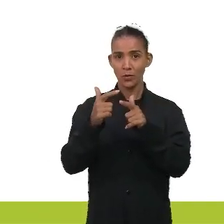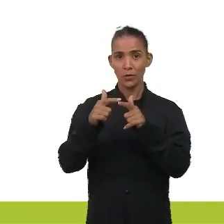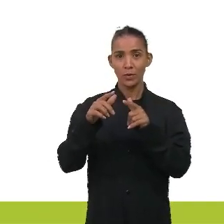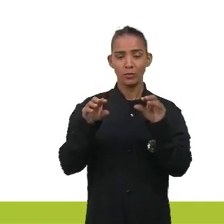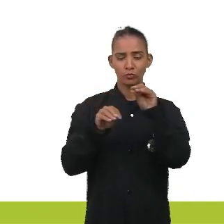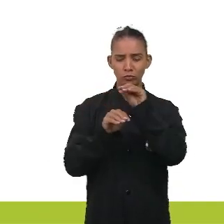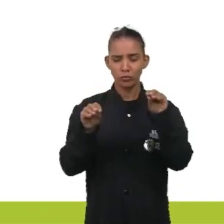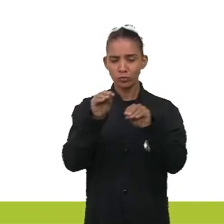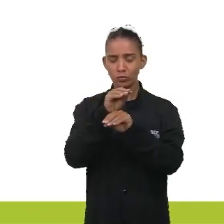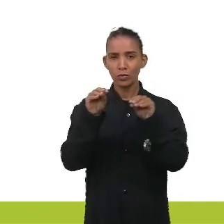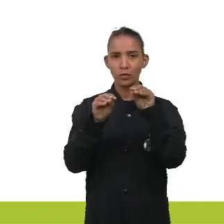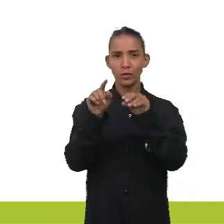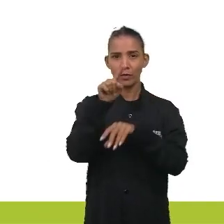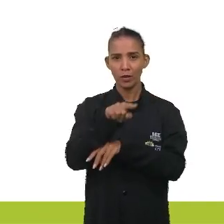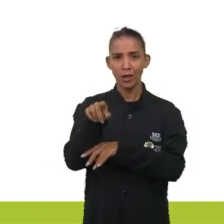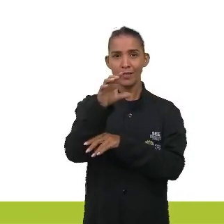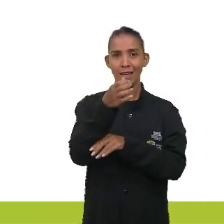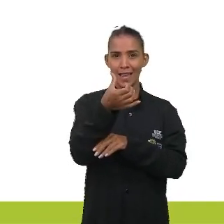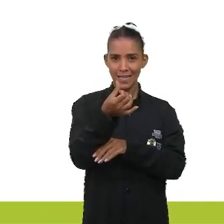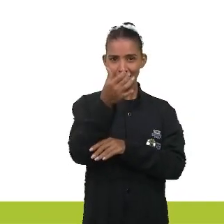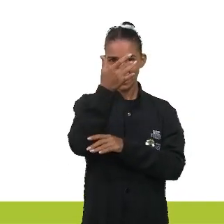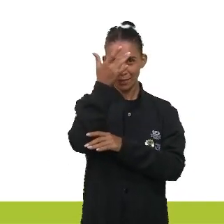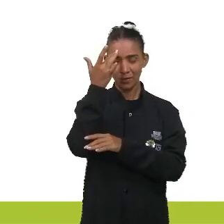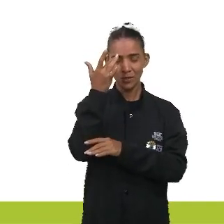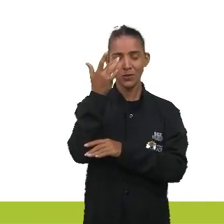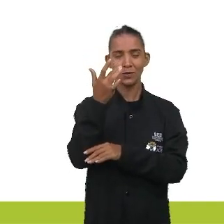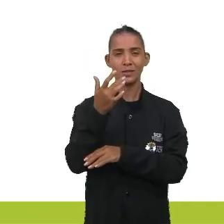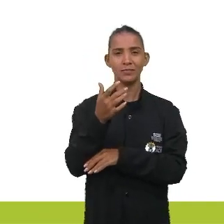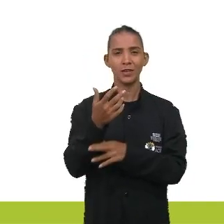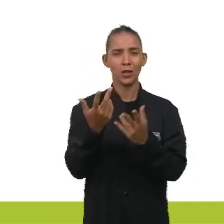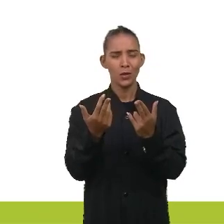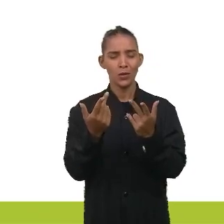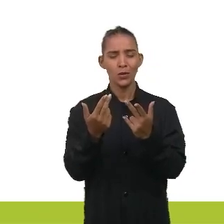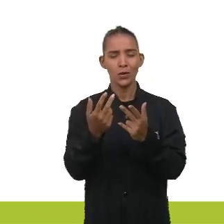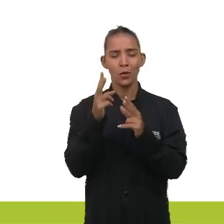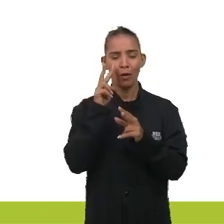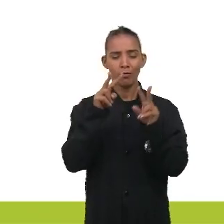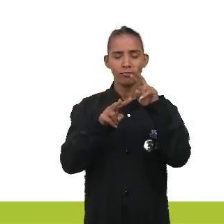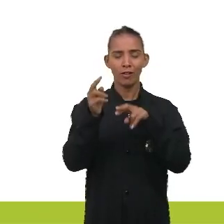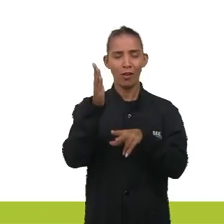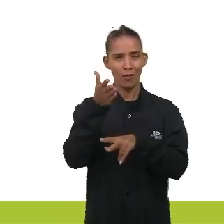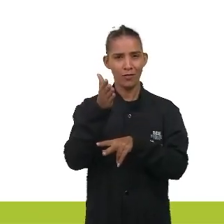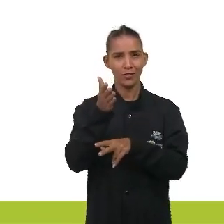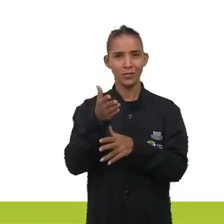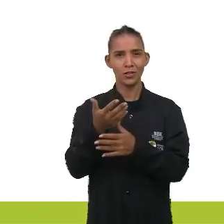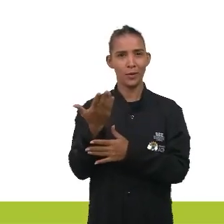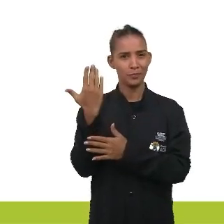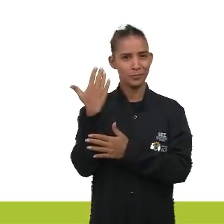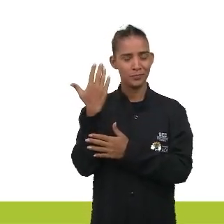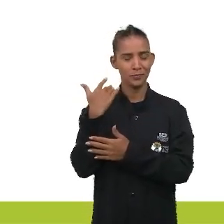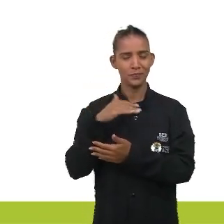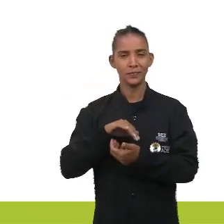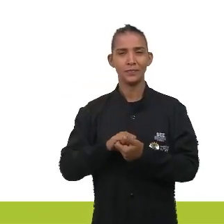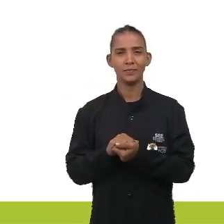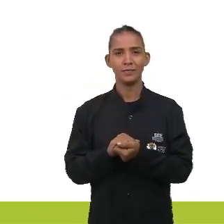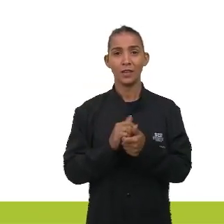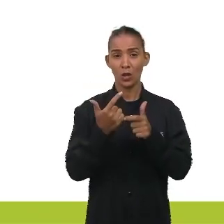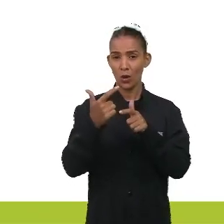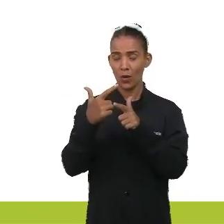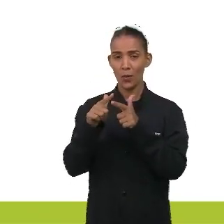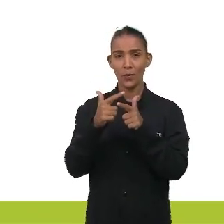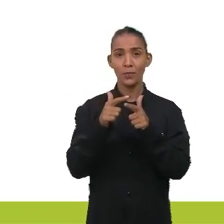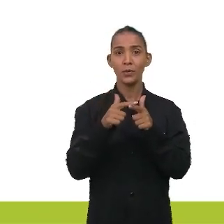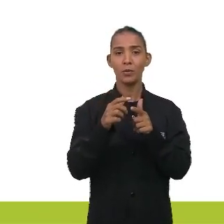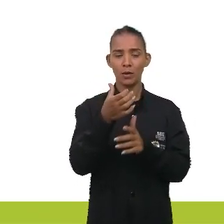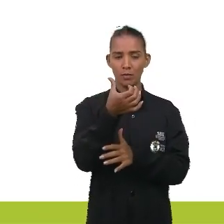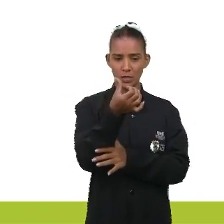circular de 6 pessoas, como nós vimos anteriormente. Se é um problema com um total